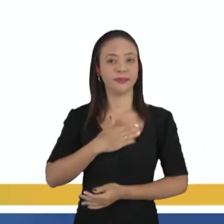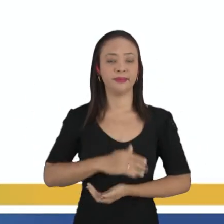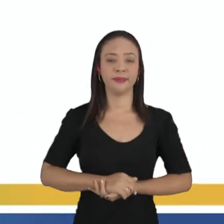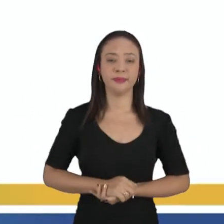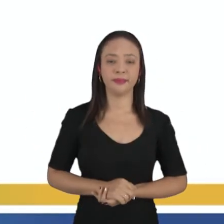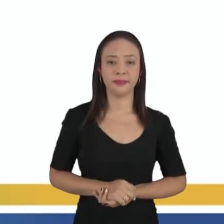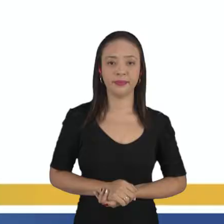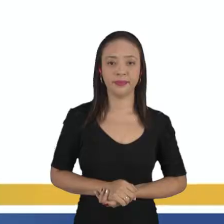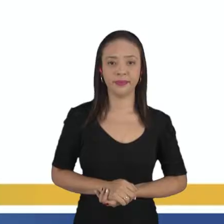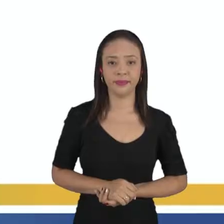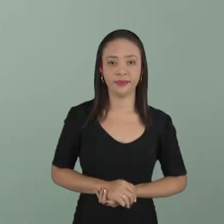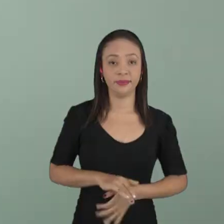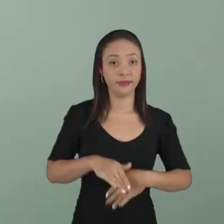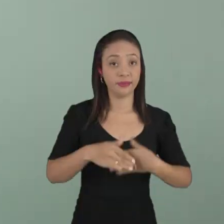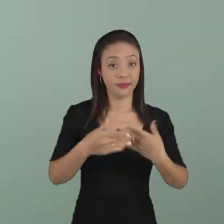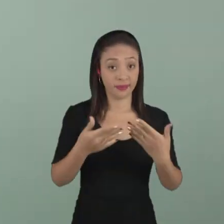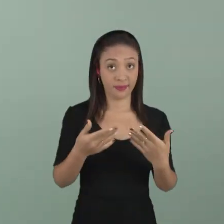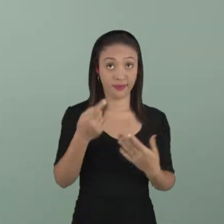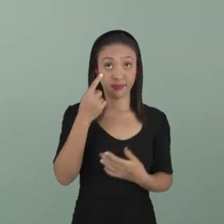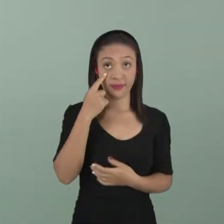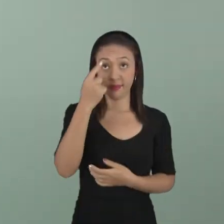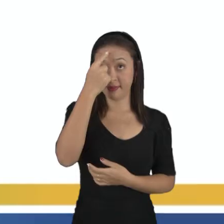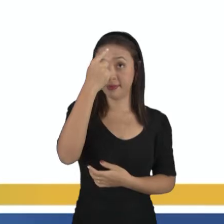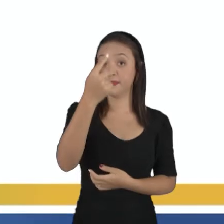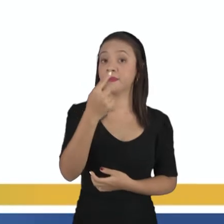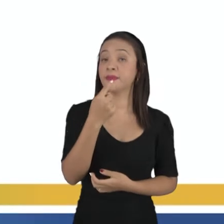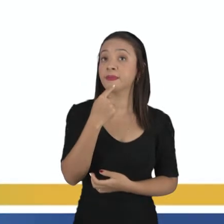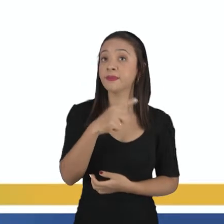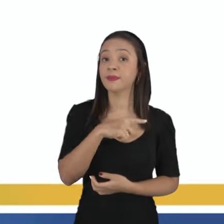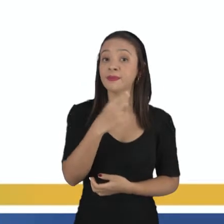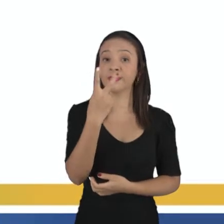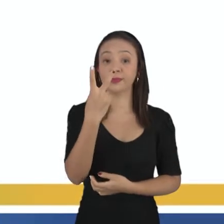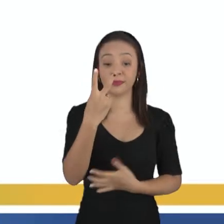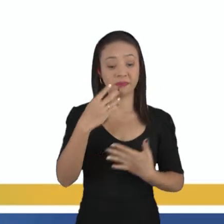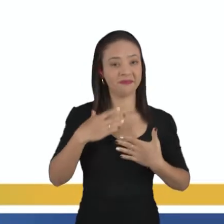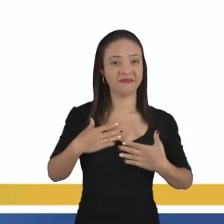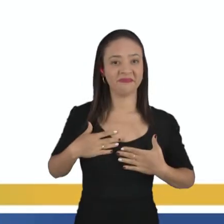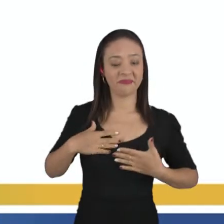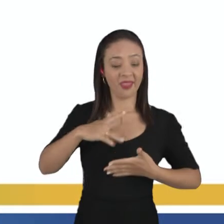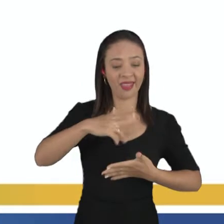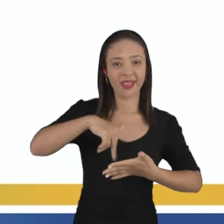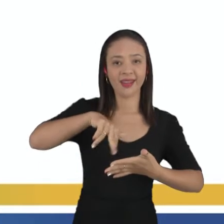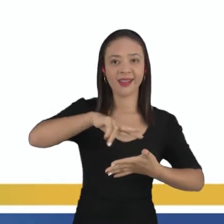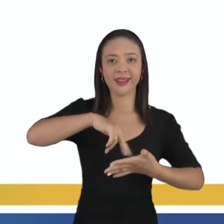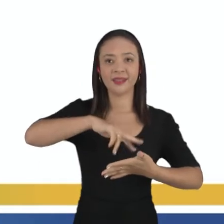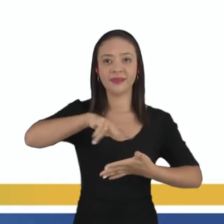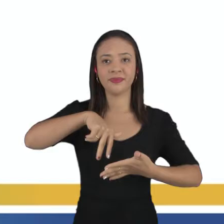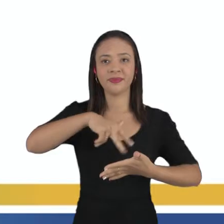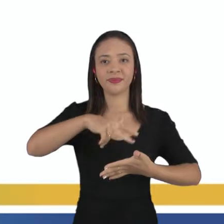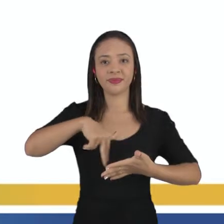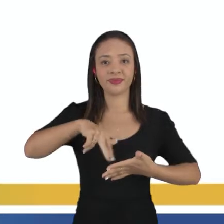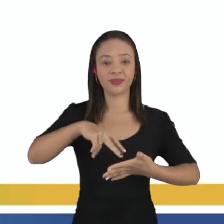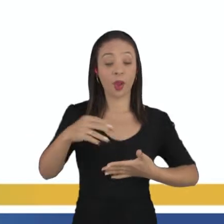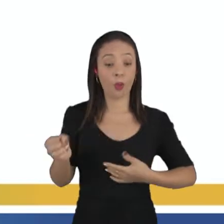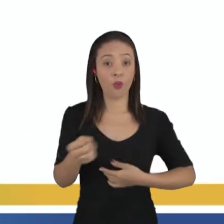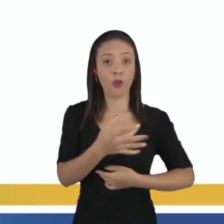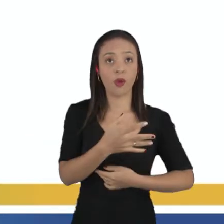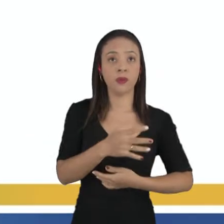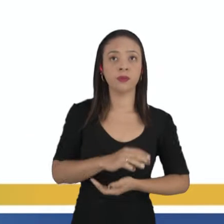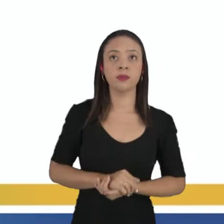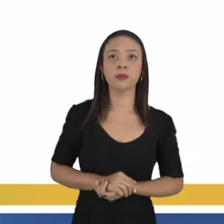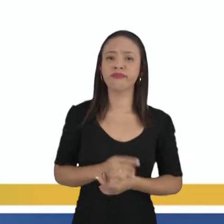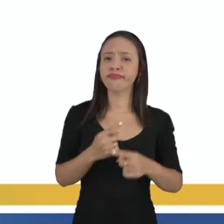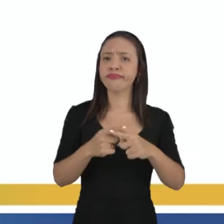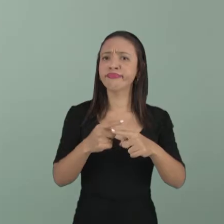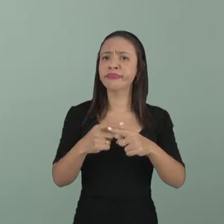si. E aí vocês veem na imagem dois corpos que dançam a dança contemporânea. Por que